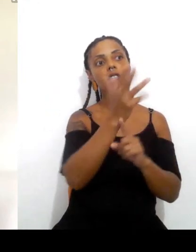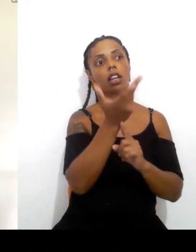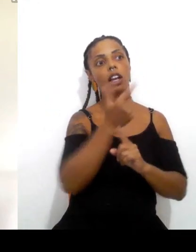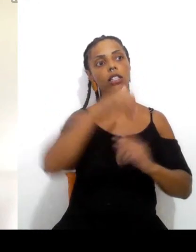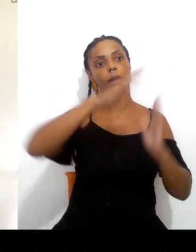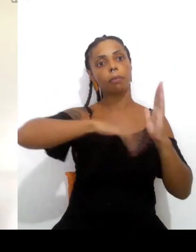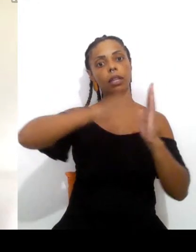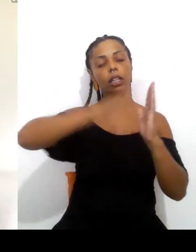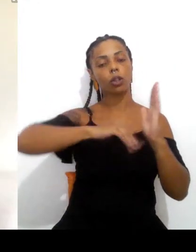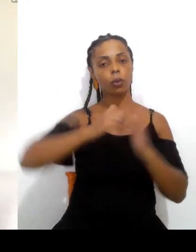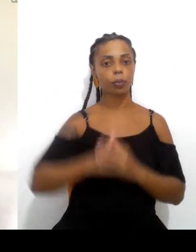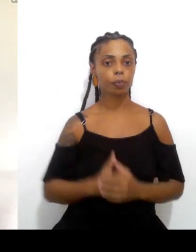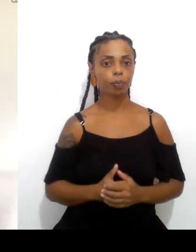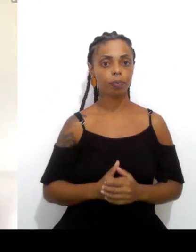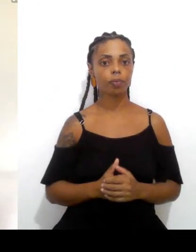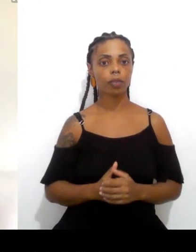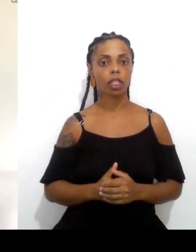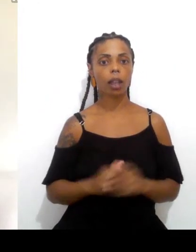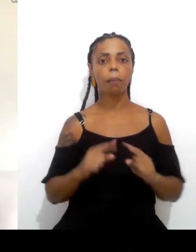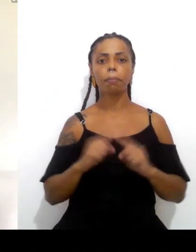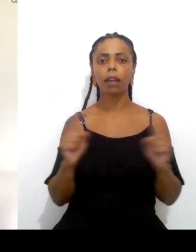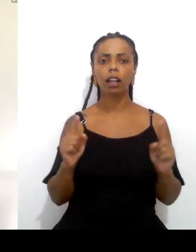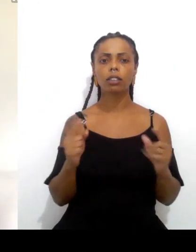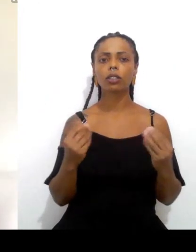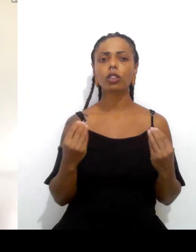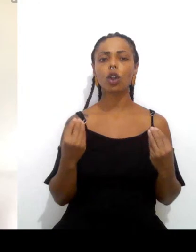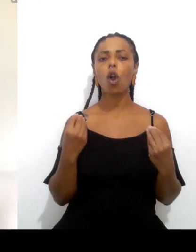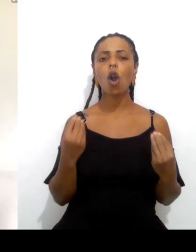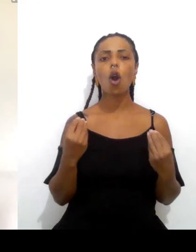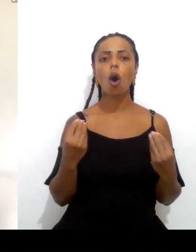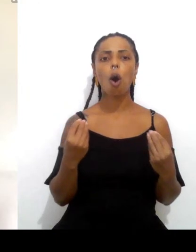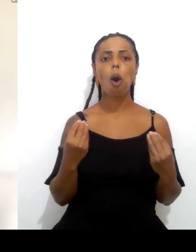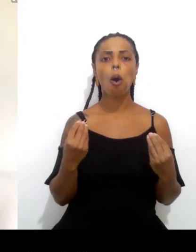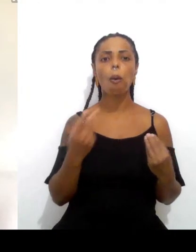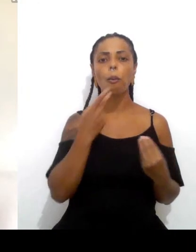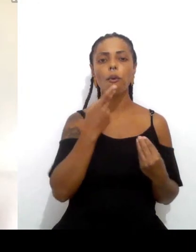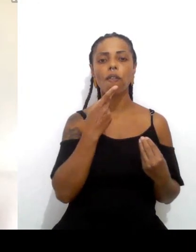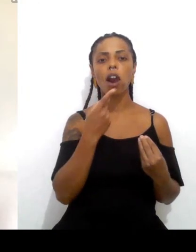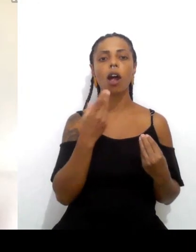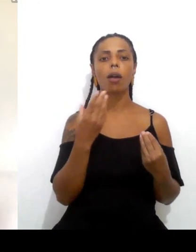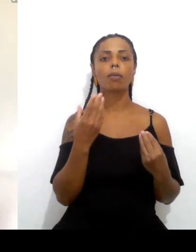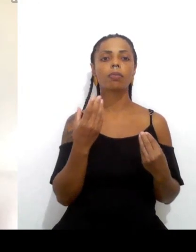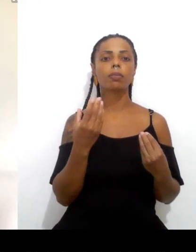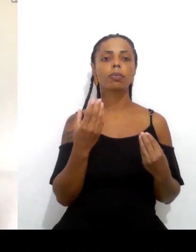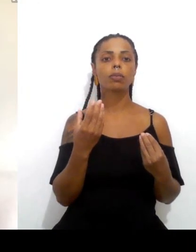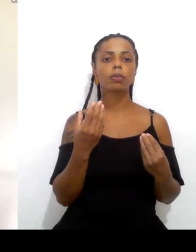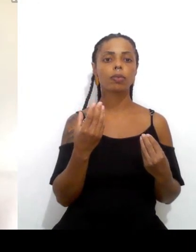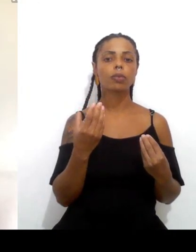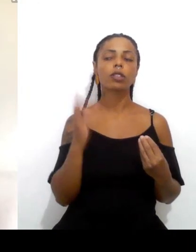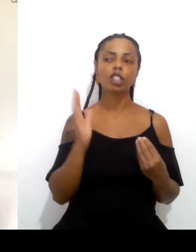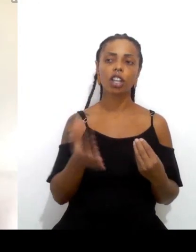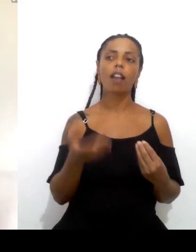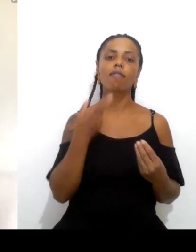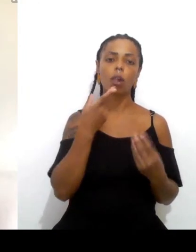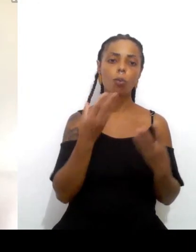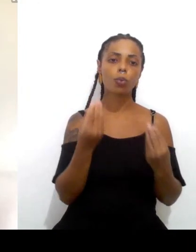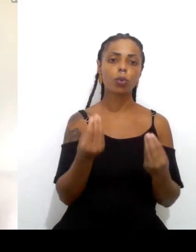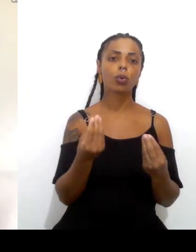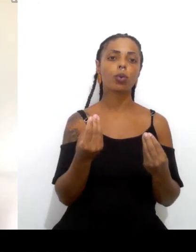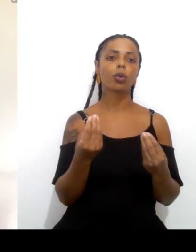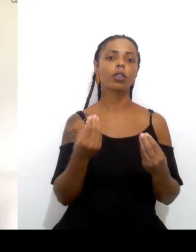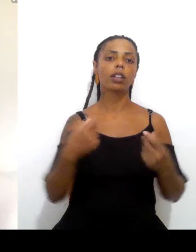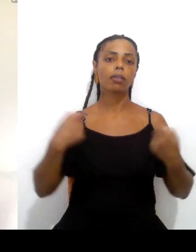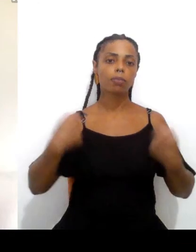agora como é se fala muito né da que você falou da necessidade